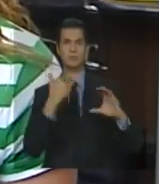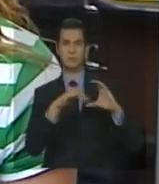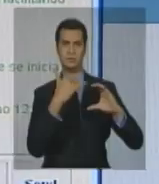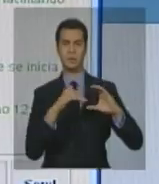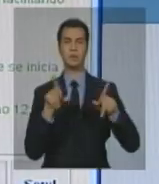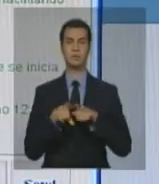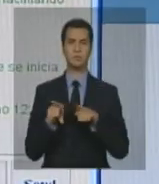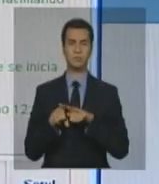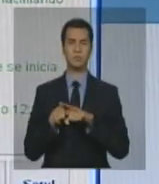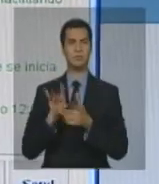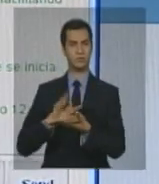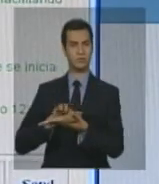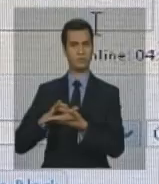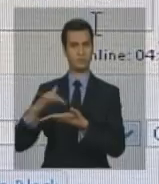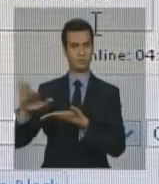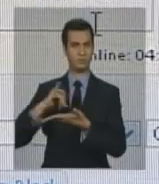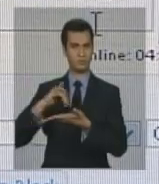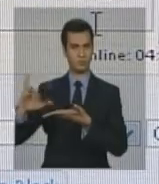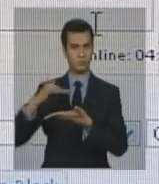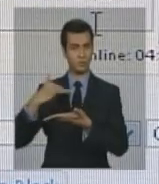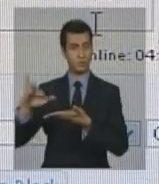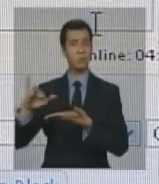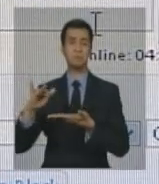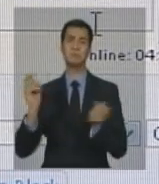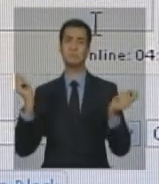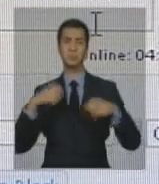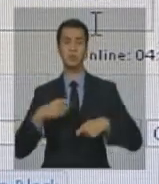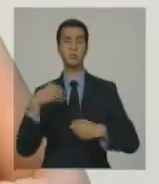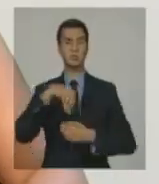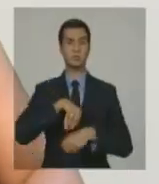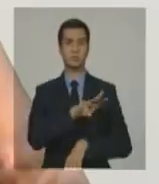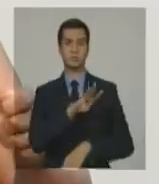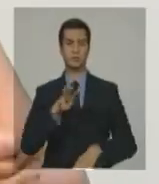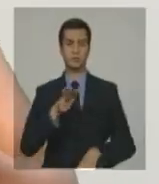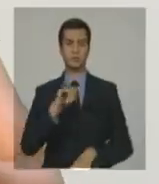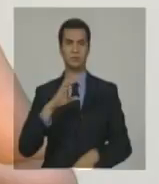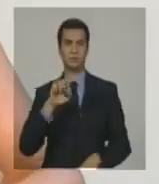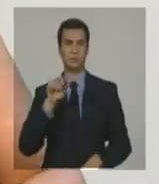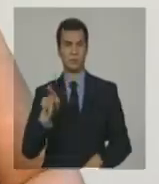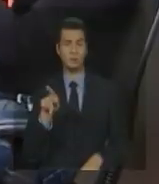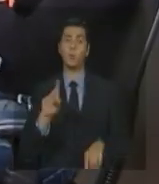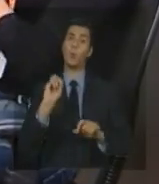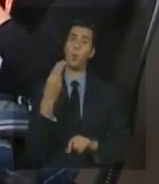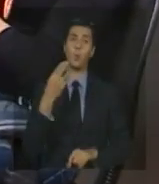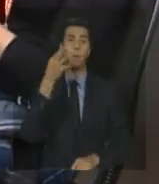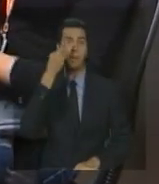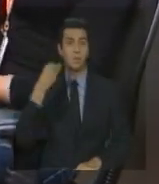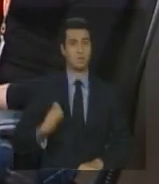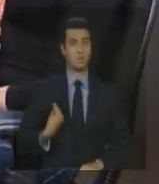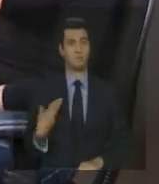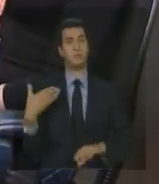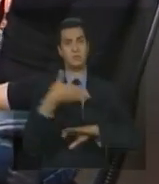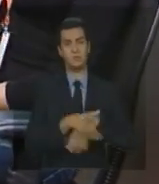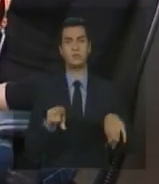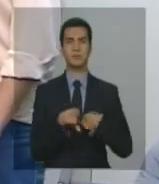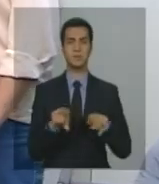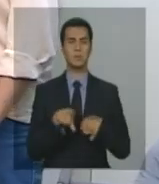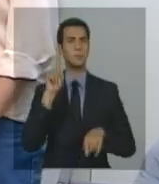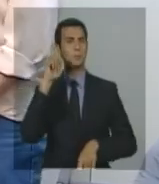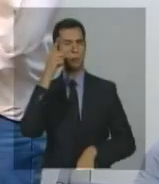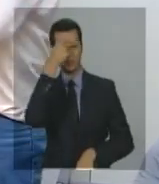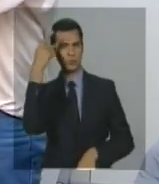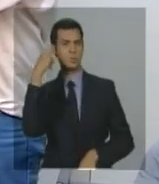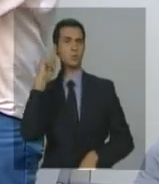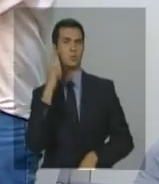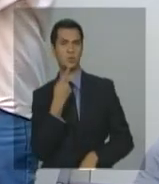fax, por chat online do site do ICEP Brasil e até pessoalmente, a pessoa surda ou familiares, sem